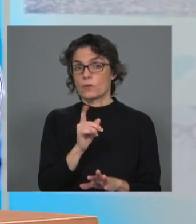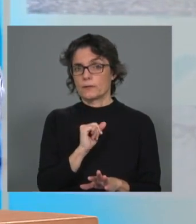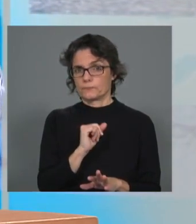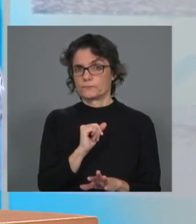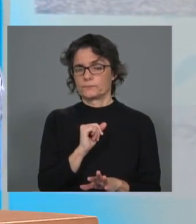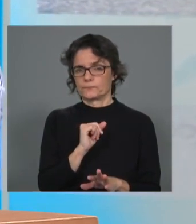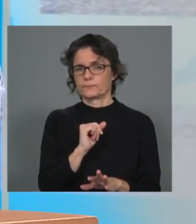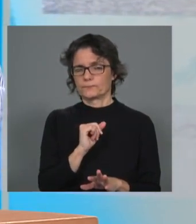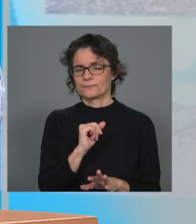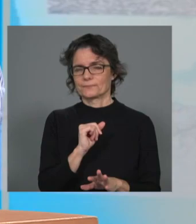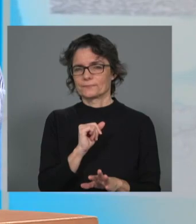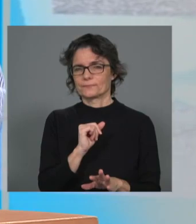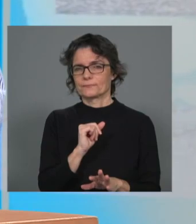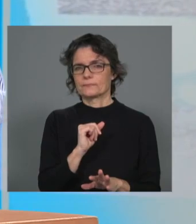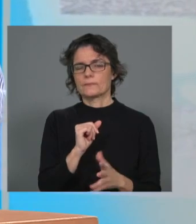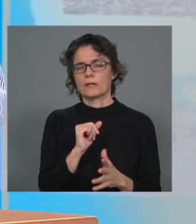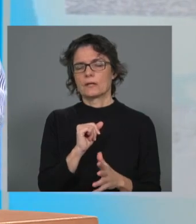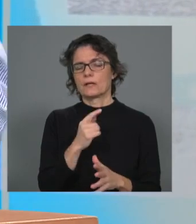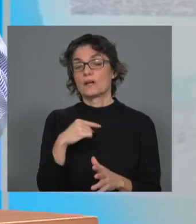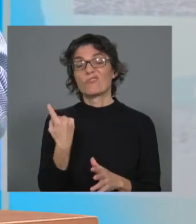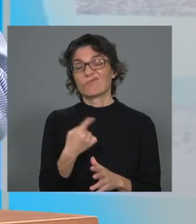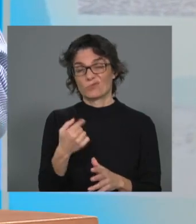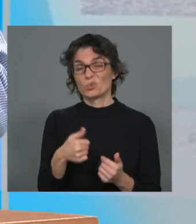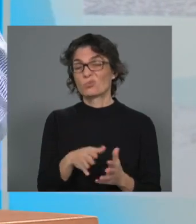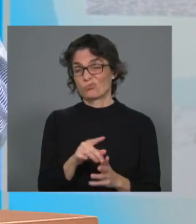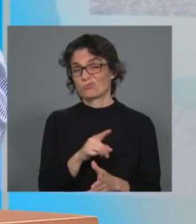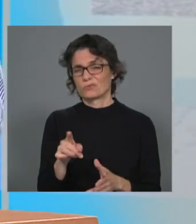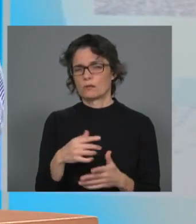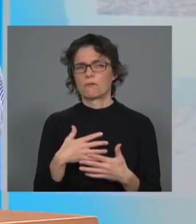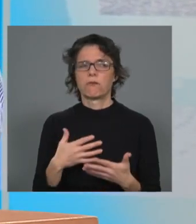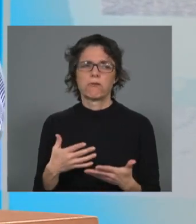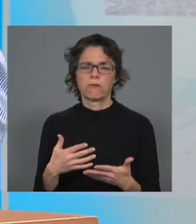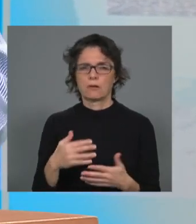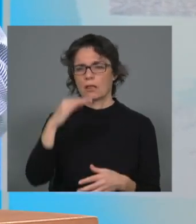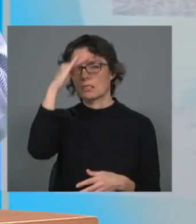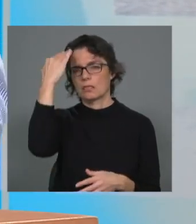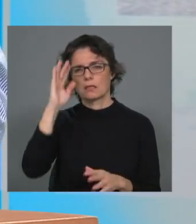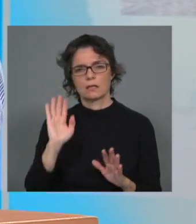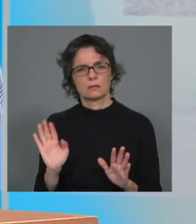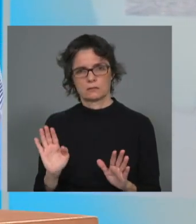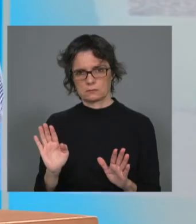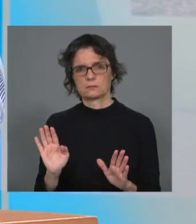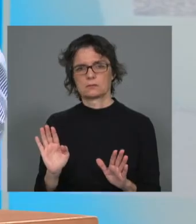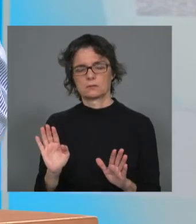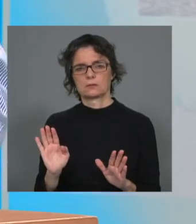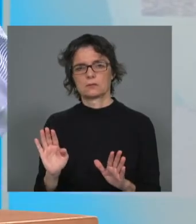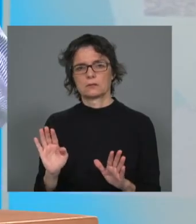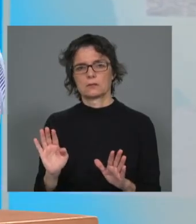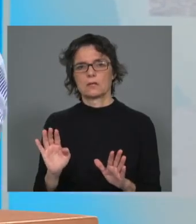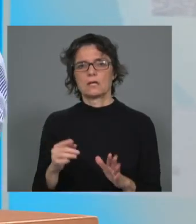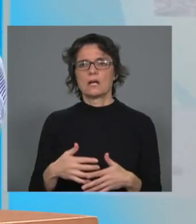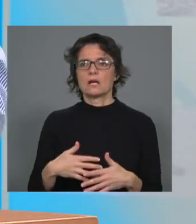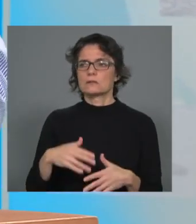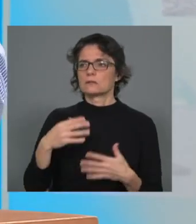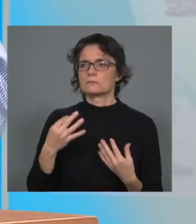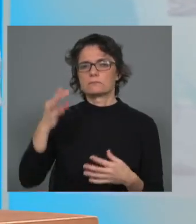coisas é o cansaço. Estas situações trouxeram um enorme cansaço, uma enorme